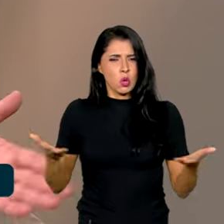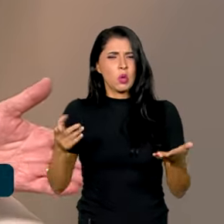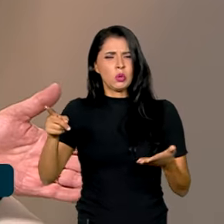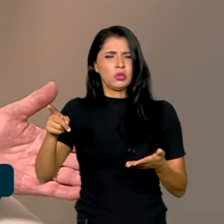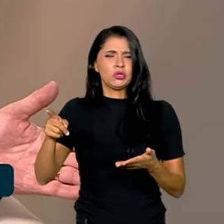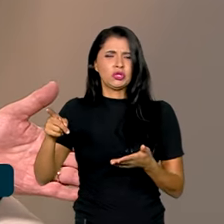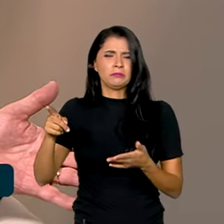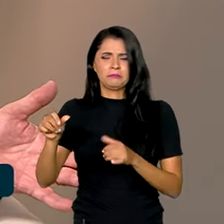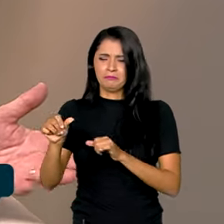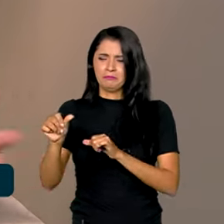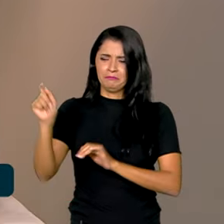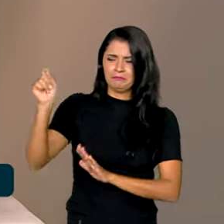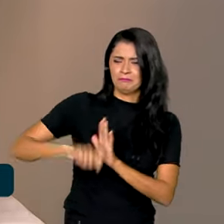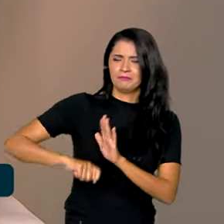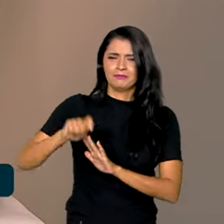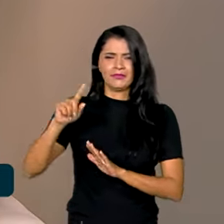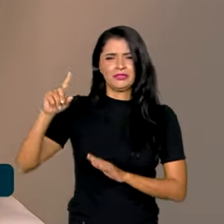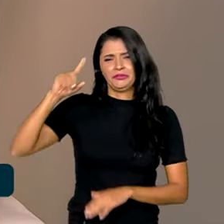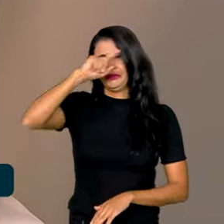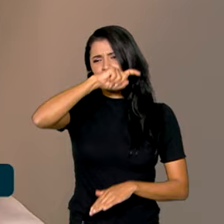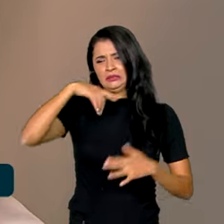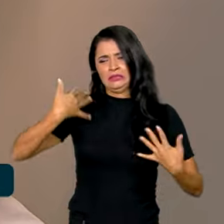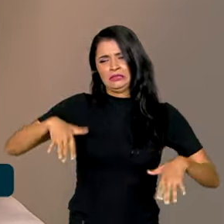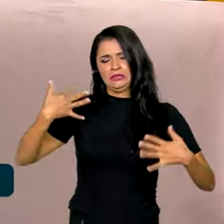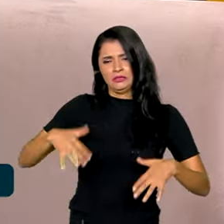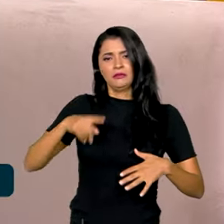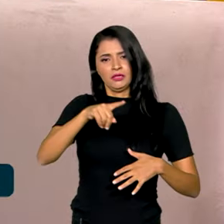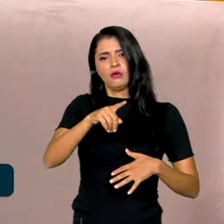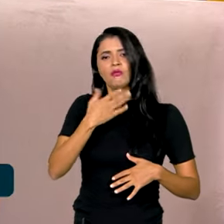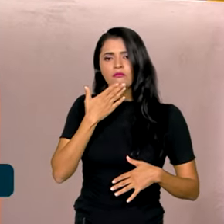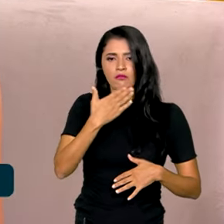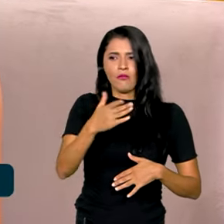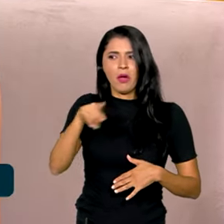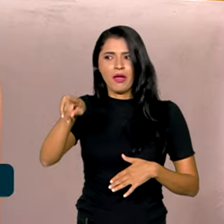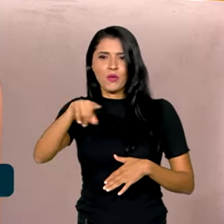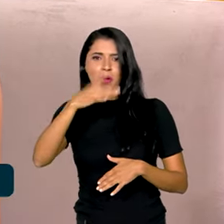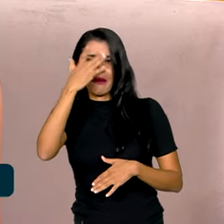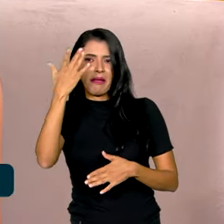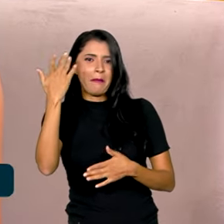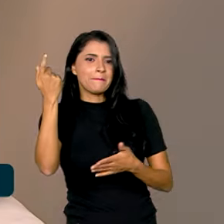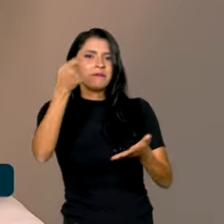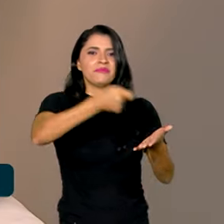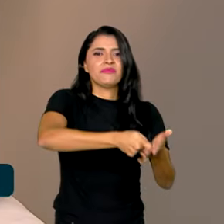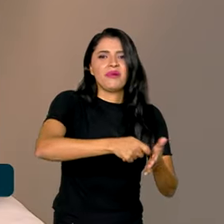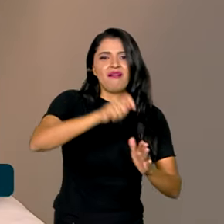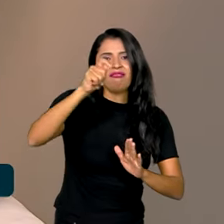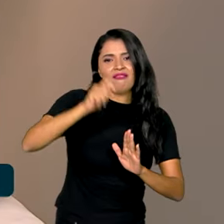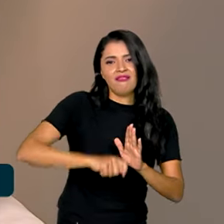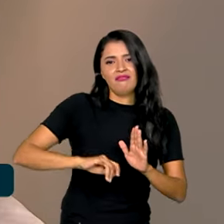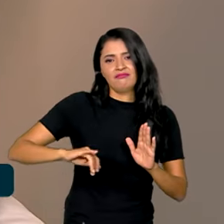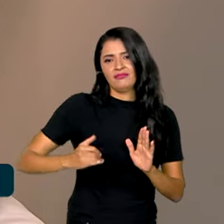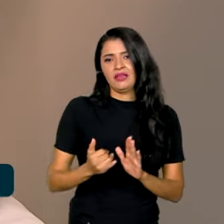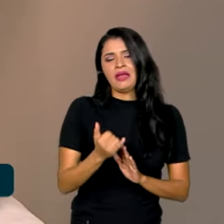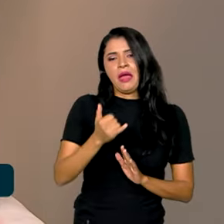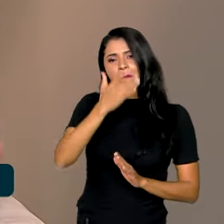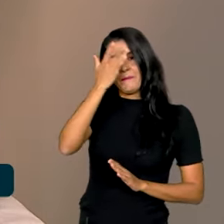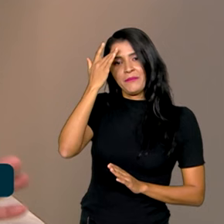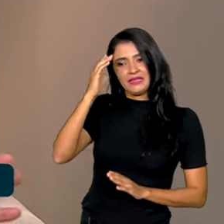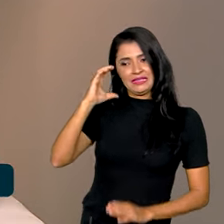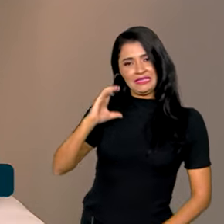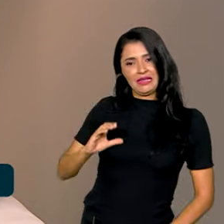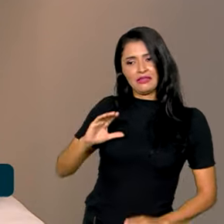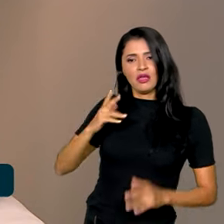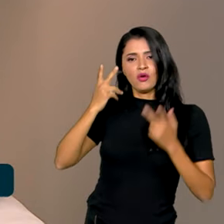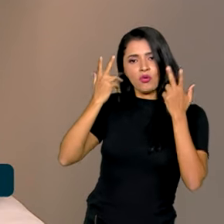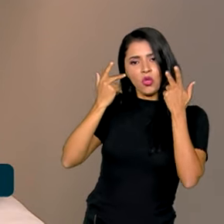então acaba tendo essas questões, as pessoas usam ao seu favor e acaba não pagando imposto, que o cidadão comum recebe seu salário já é